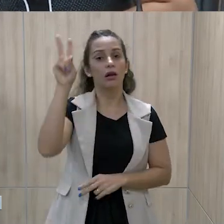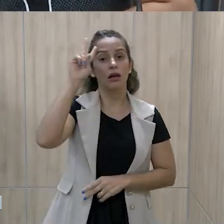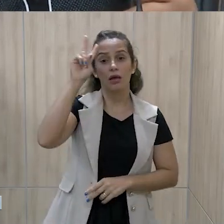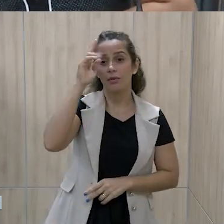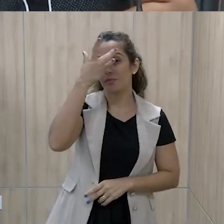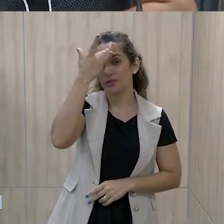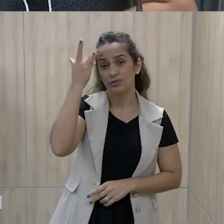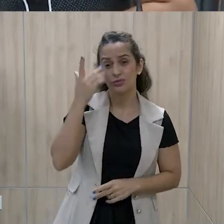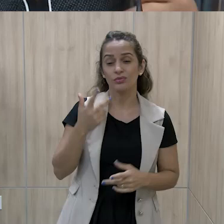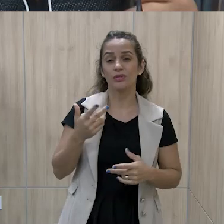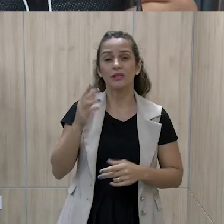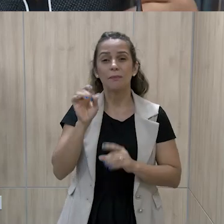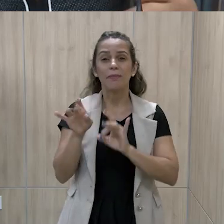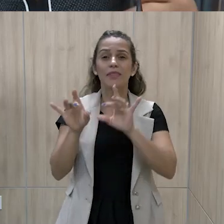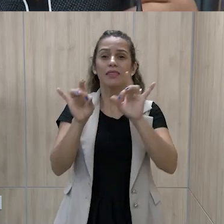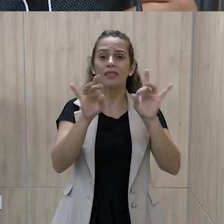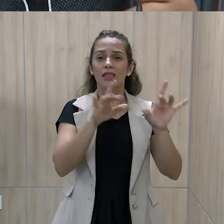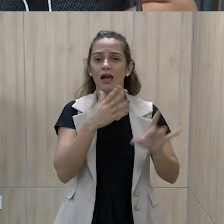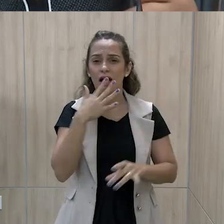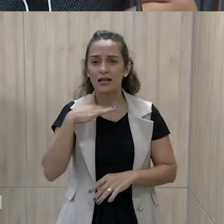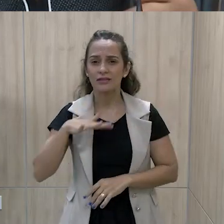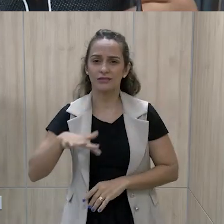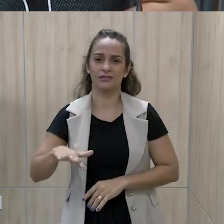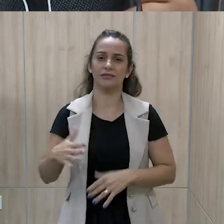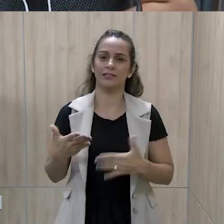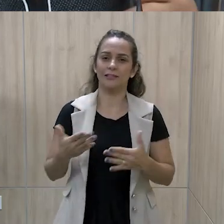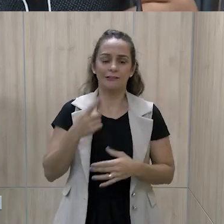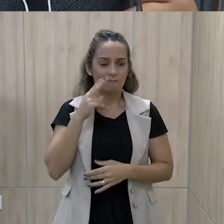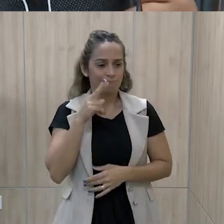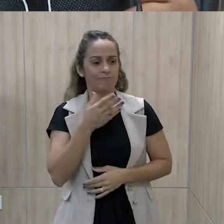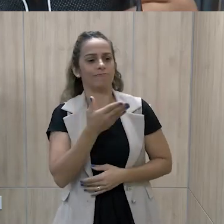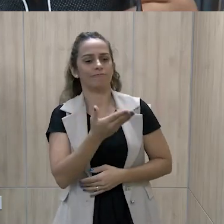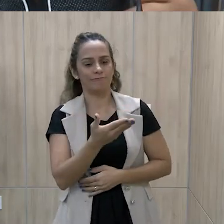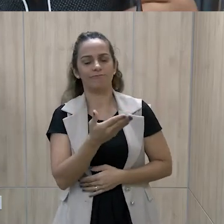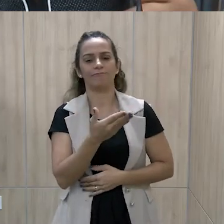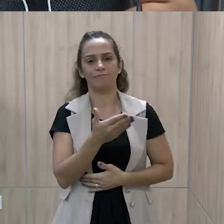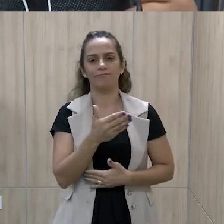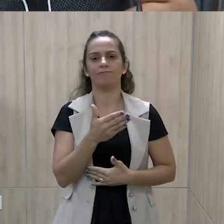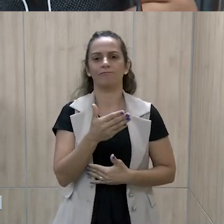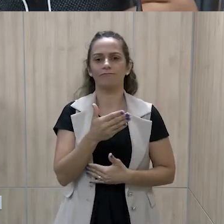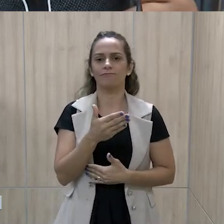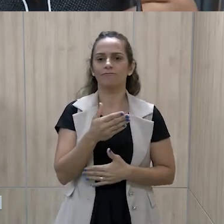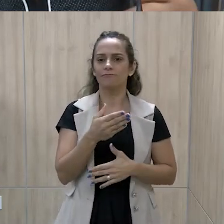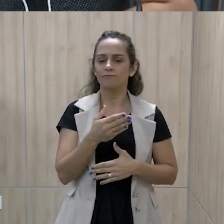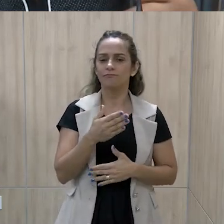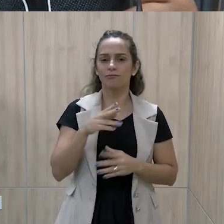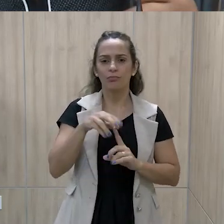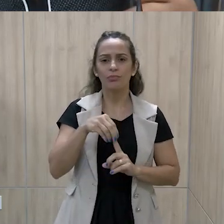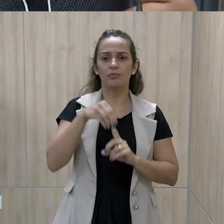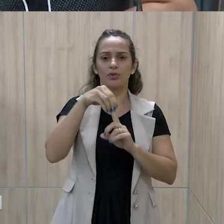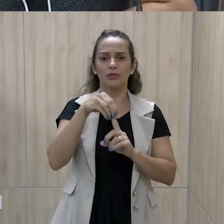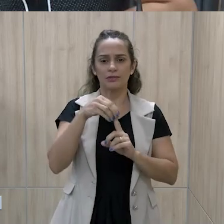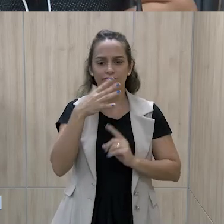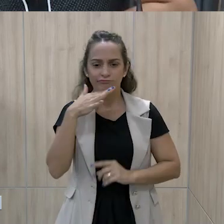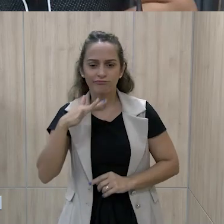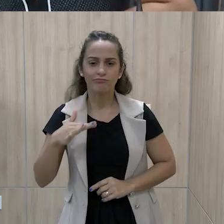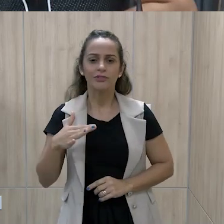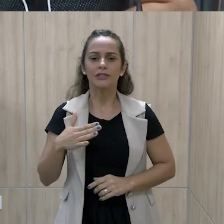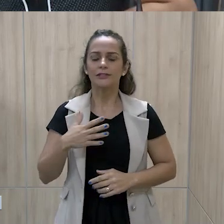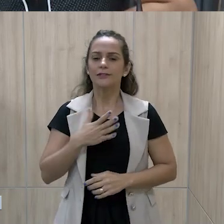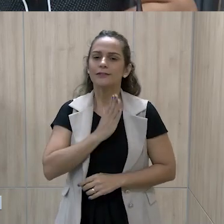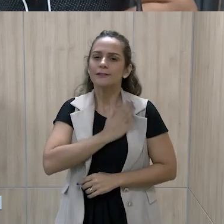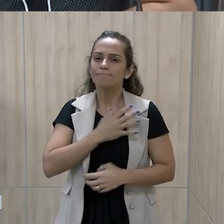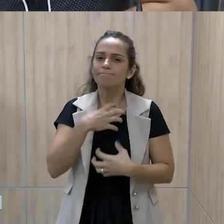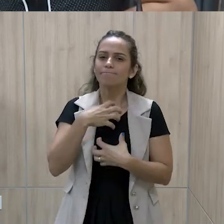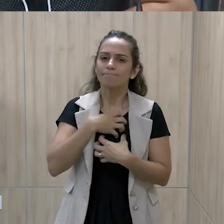em especial as mais vulneráveis como as crianças e vendo que vossa excelência aqui vai nesse sentido de priorizar Os mais